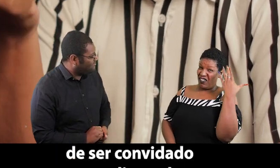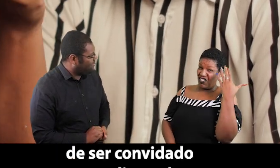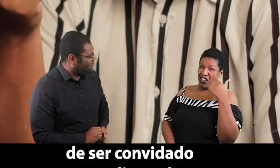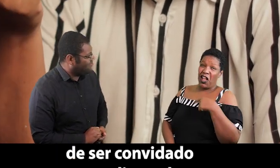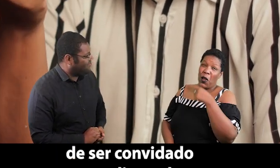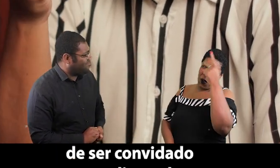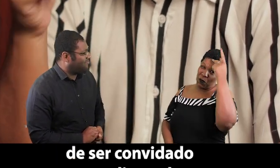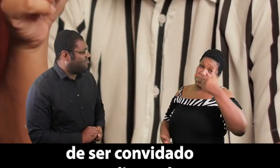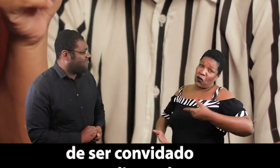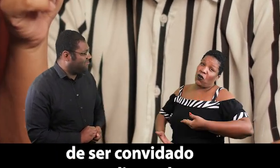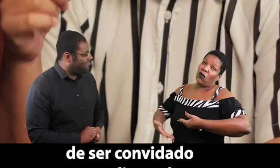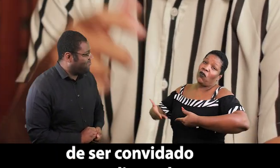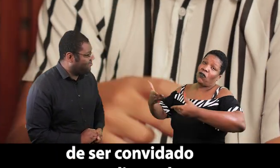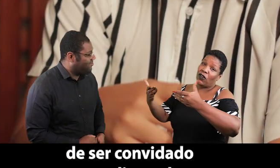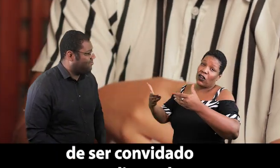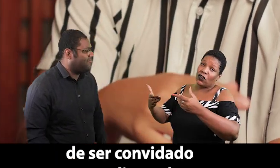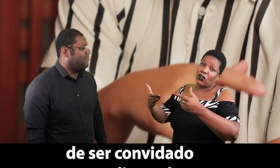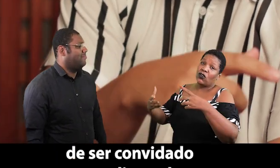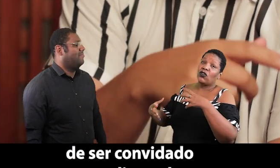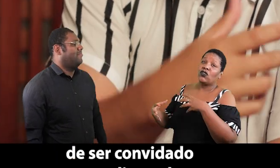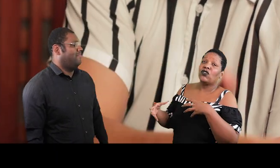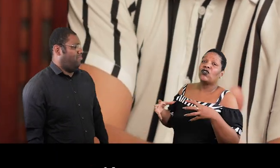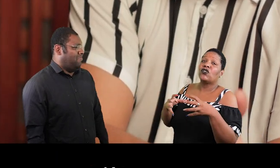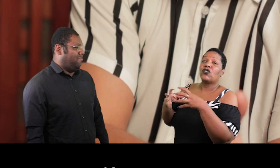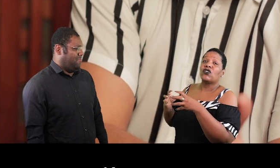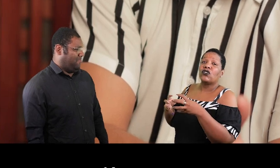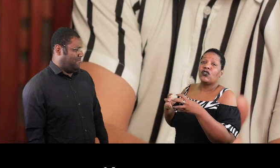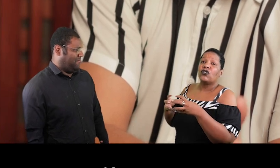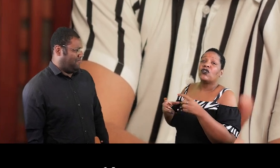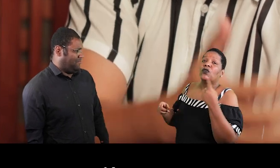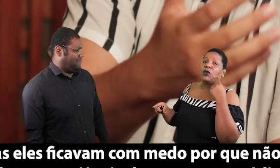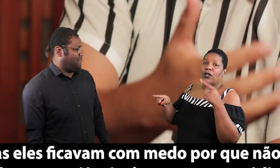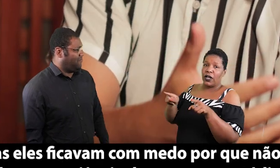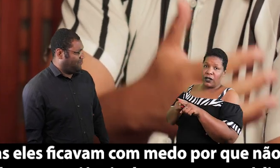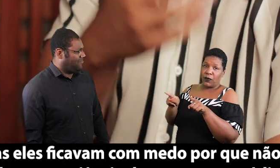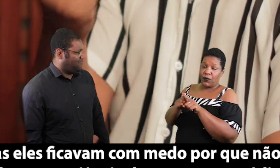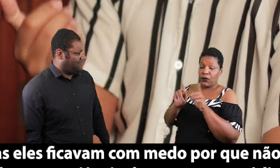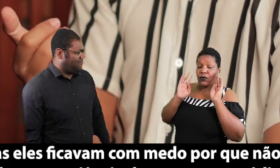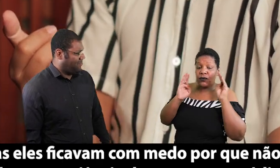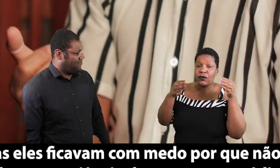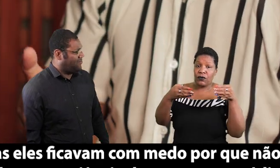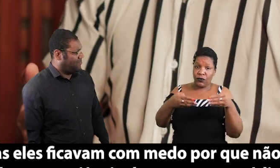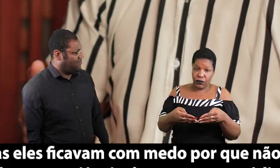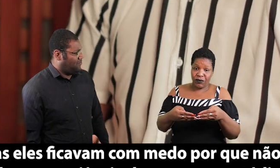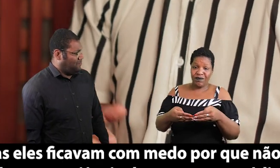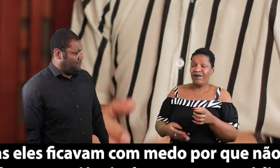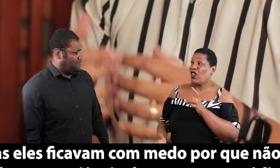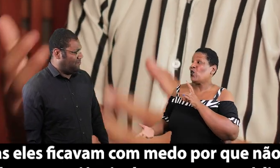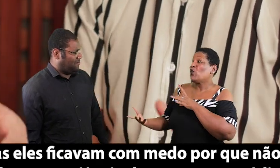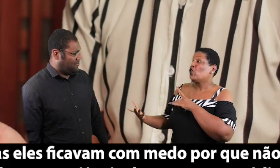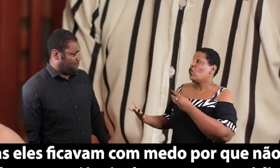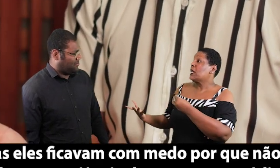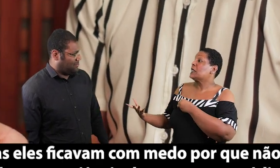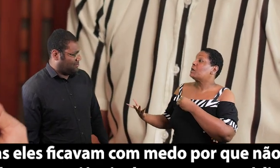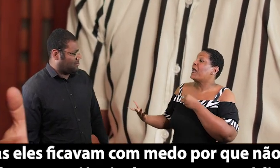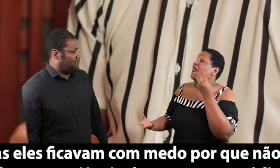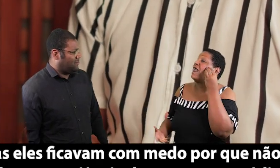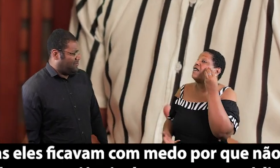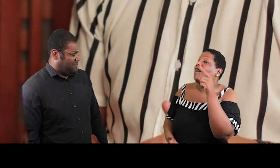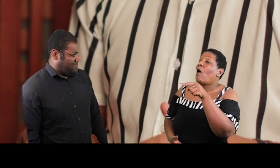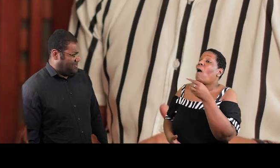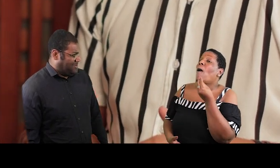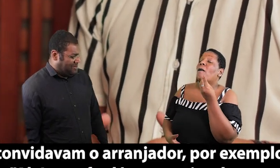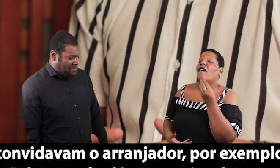ser convidado para gravar discos de grupos que já tocavam, mas eles ficavam com medo ou não tinham experiência de gravar no